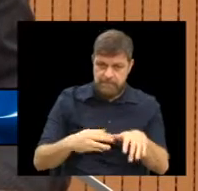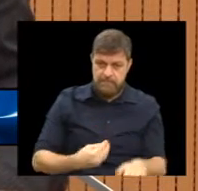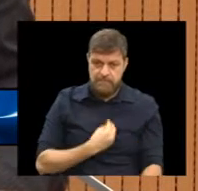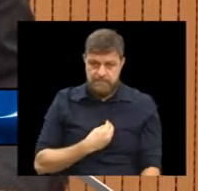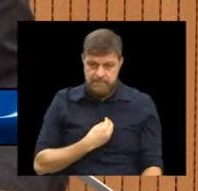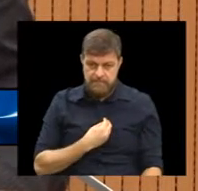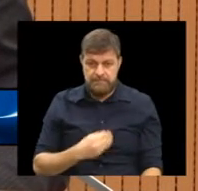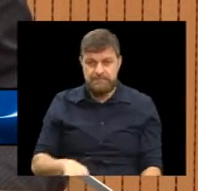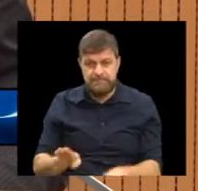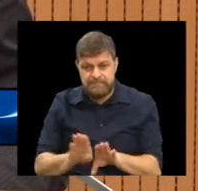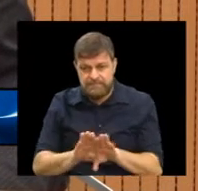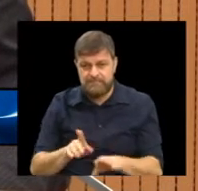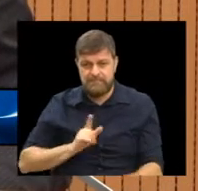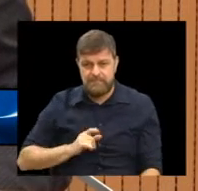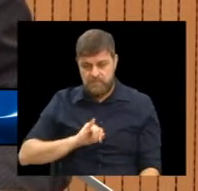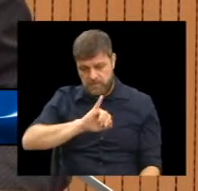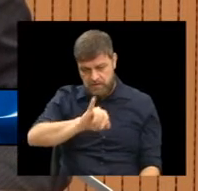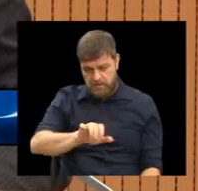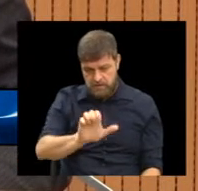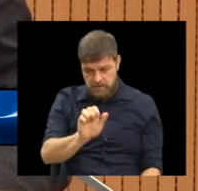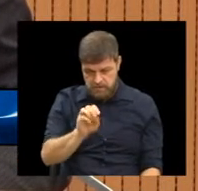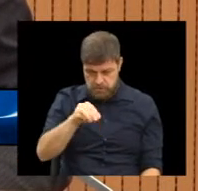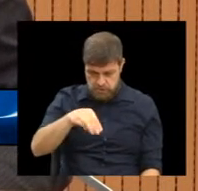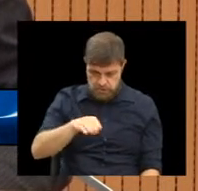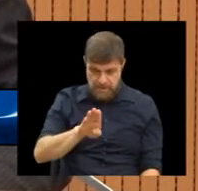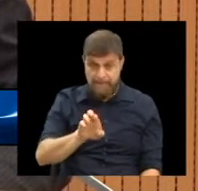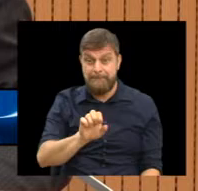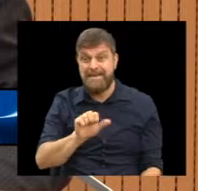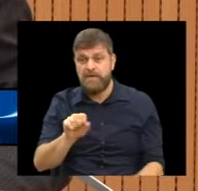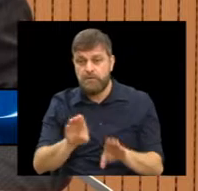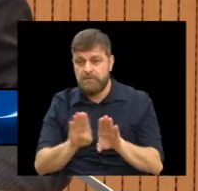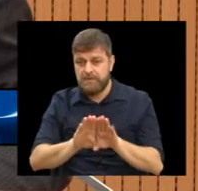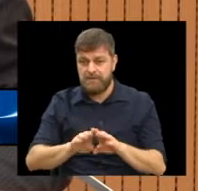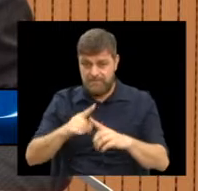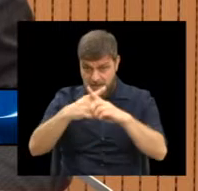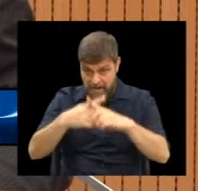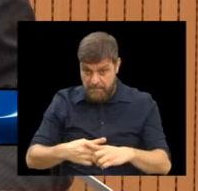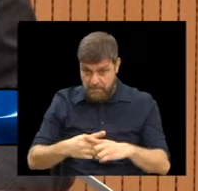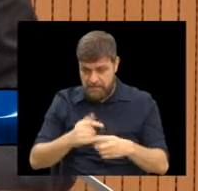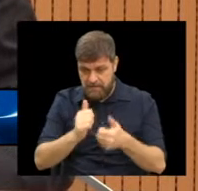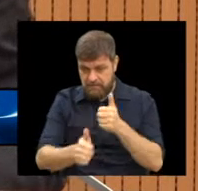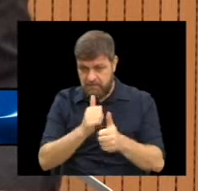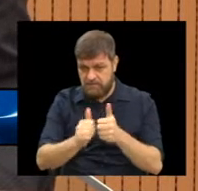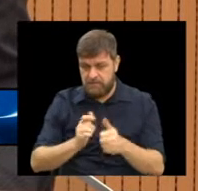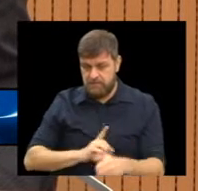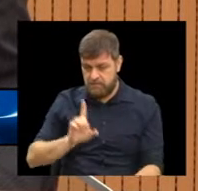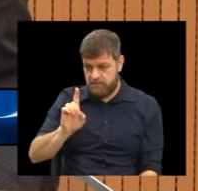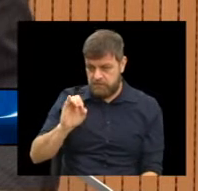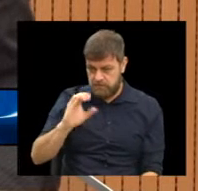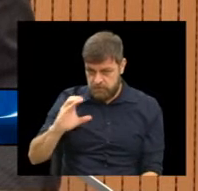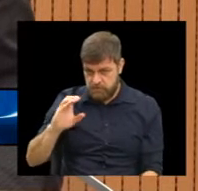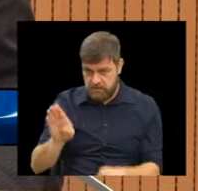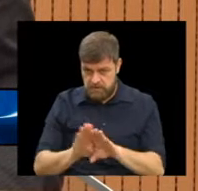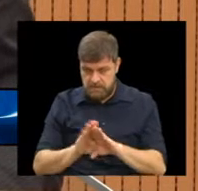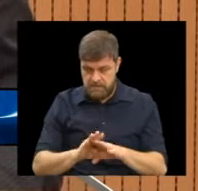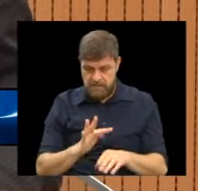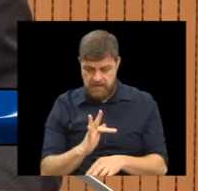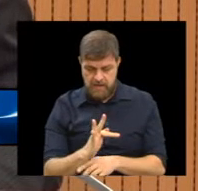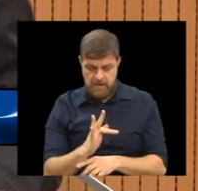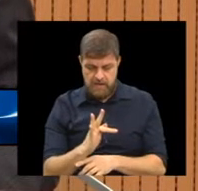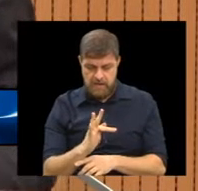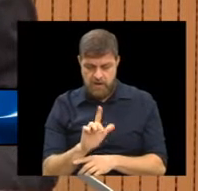no Jambeiro houve a final de um campeonato de futebol, onde teve um time do DIC e um Jardim Florense, onde